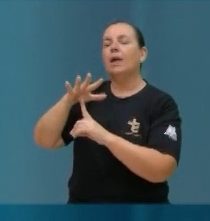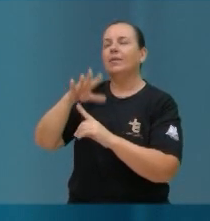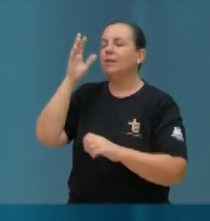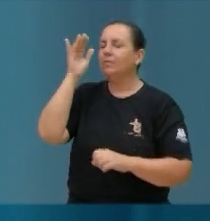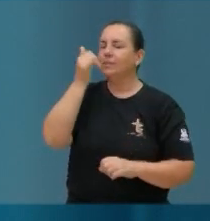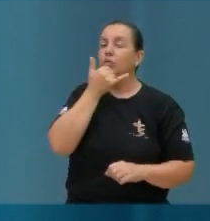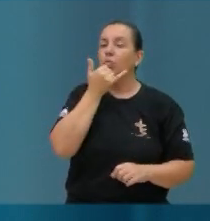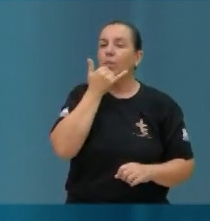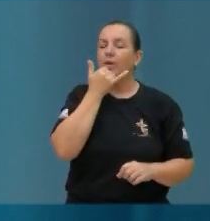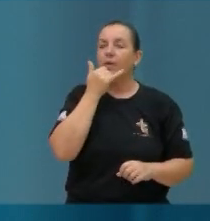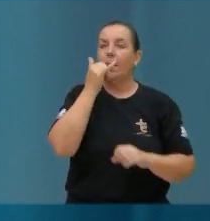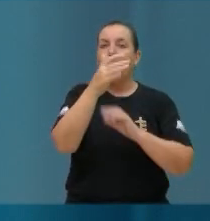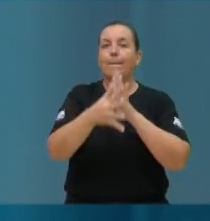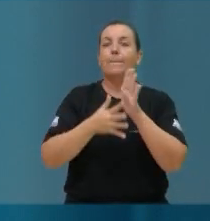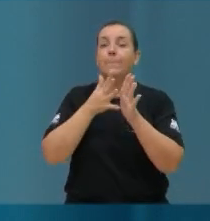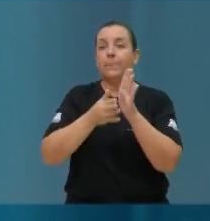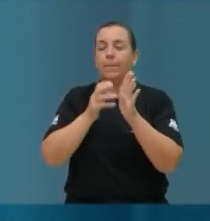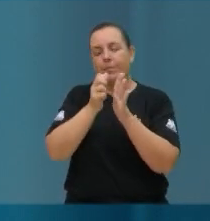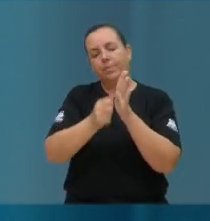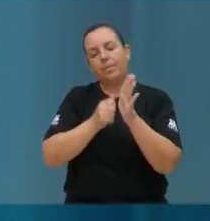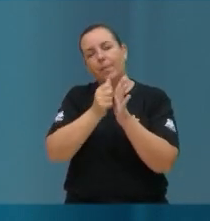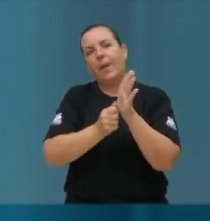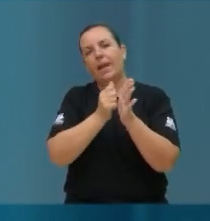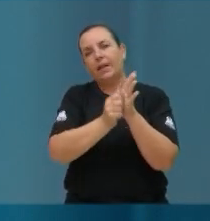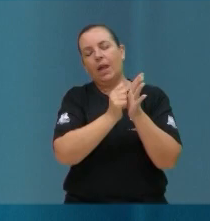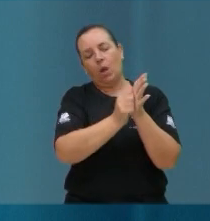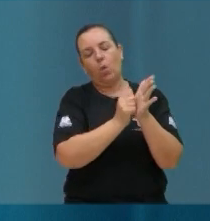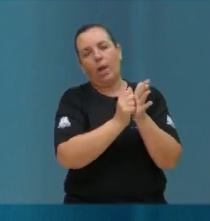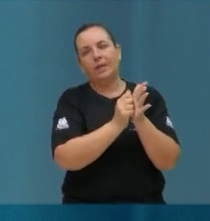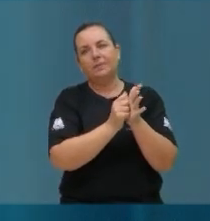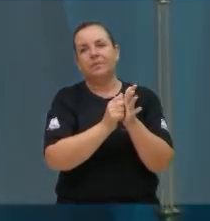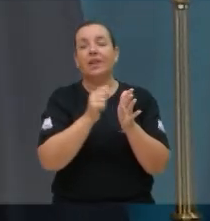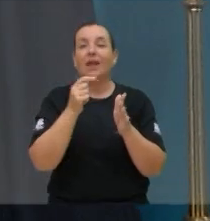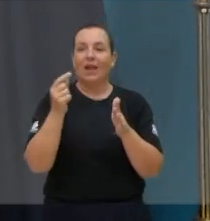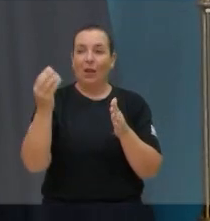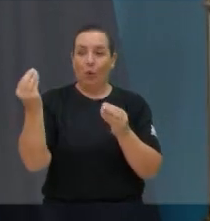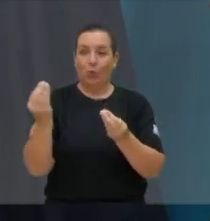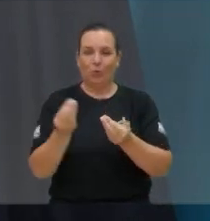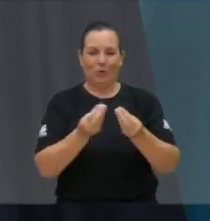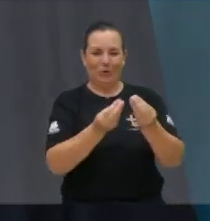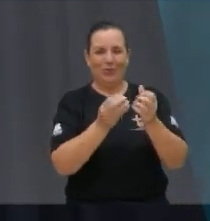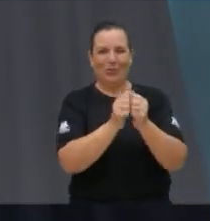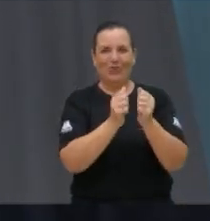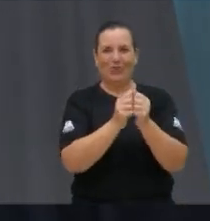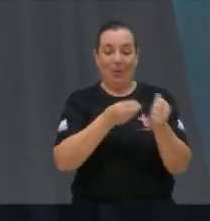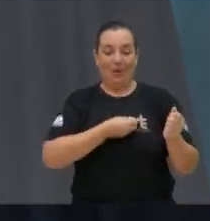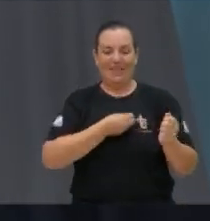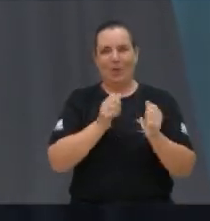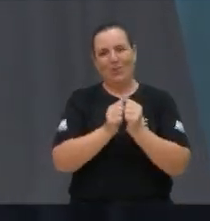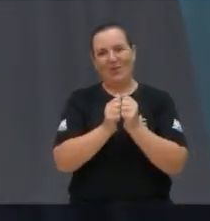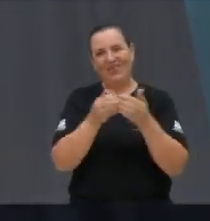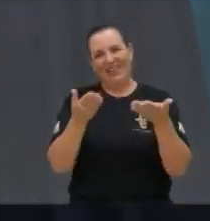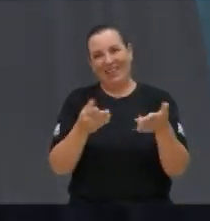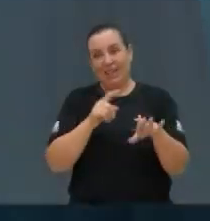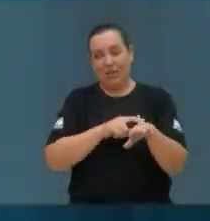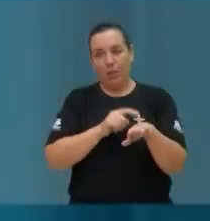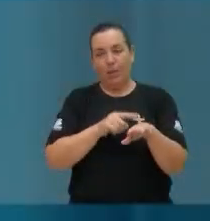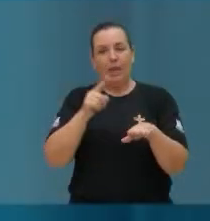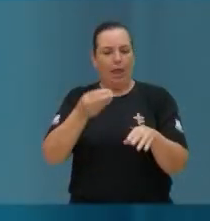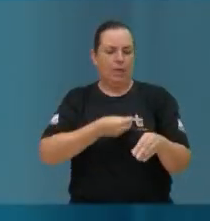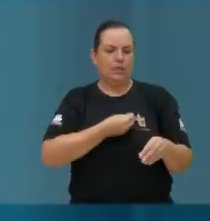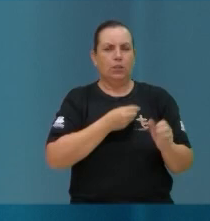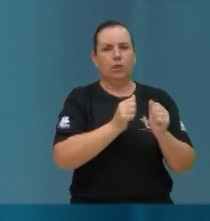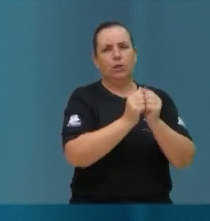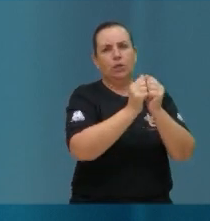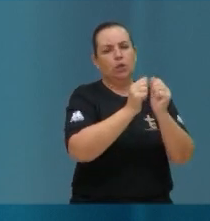eu trabalho, né? Trouxe para estar comigo nesse momento, porque ela, estando aos pés da